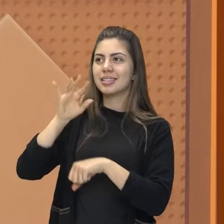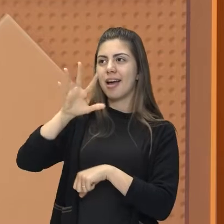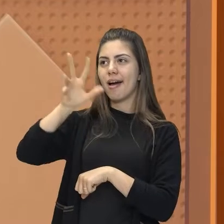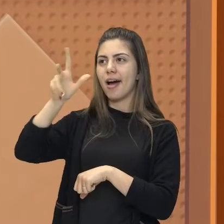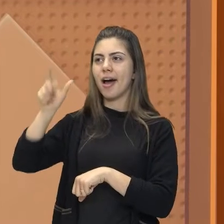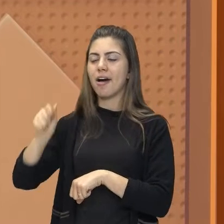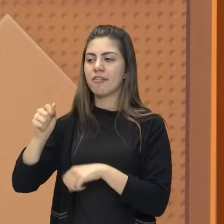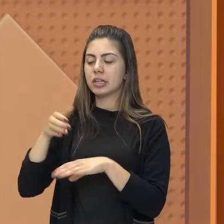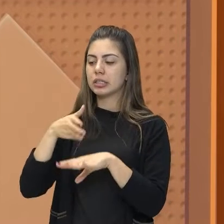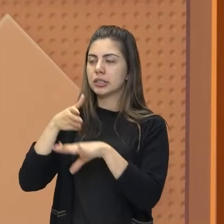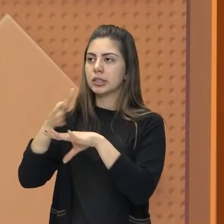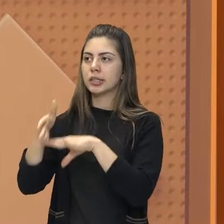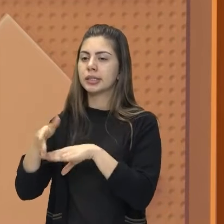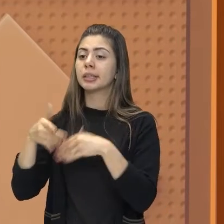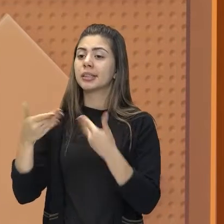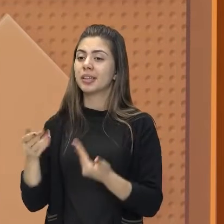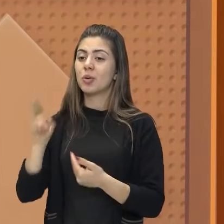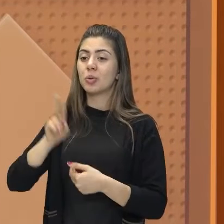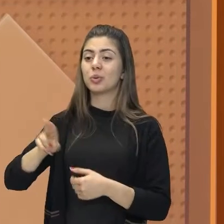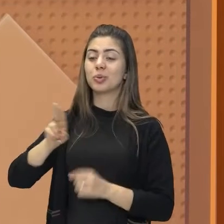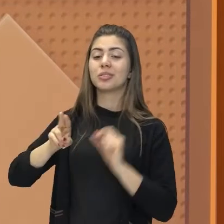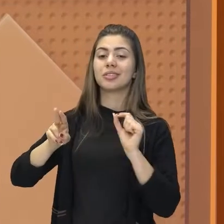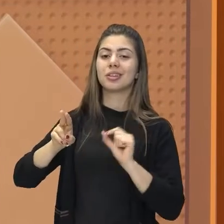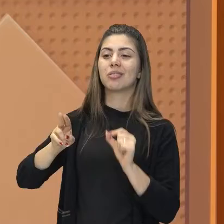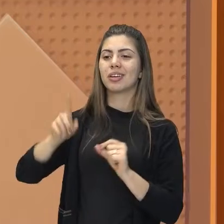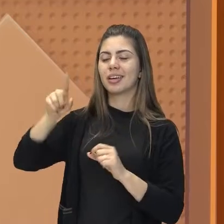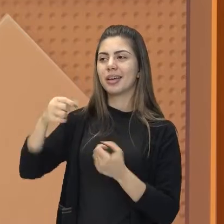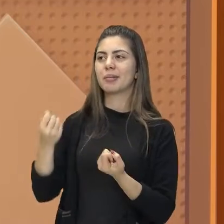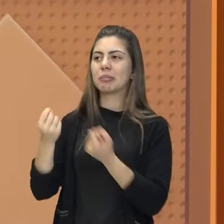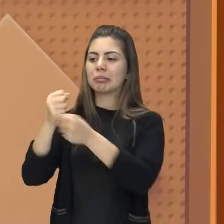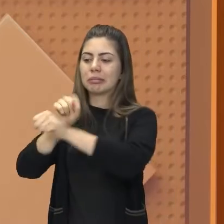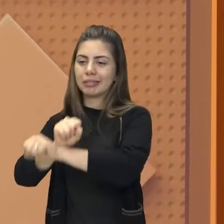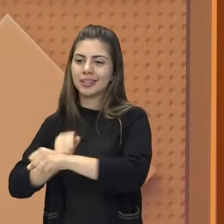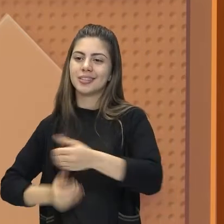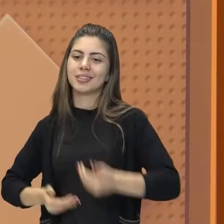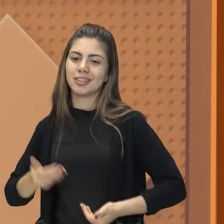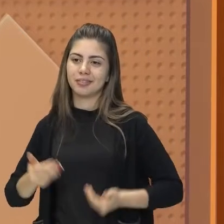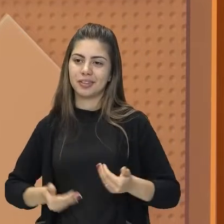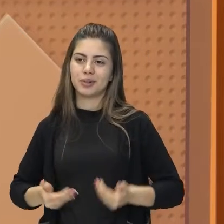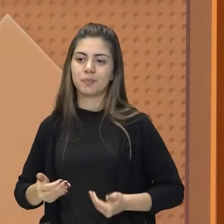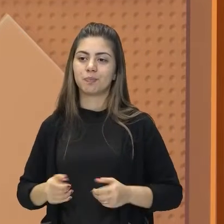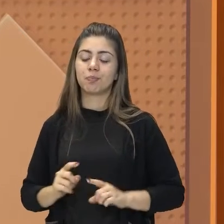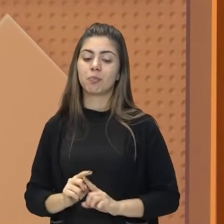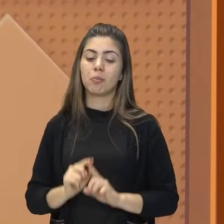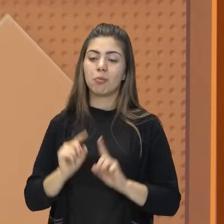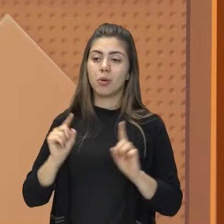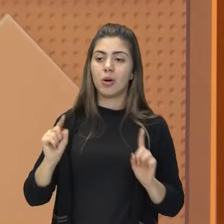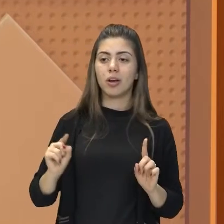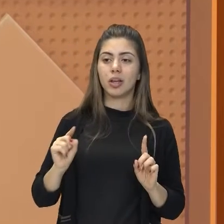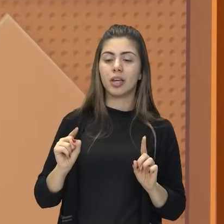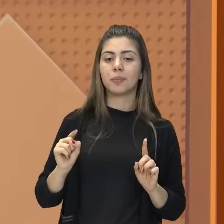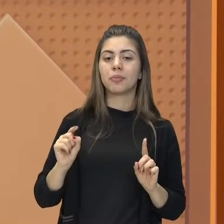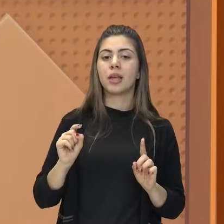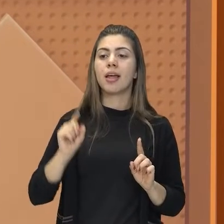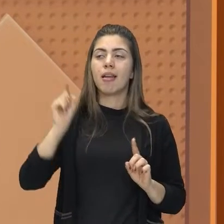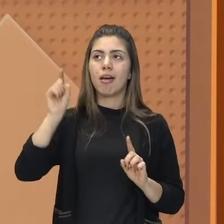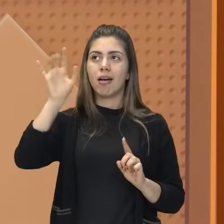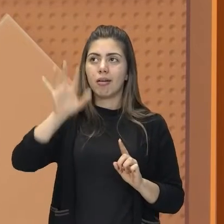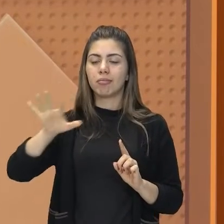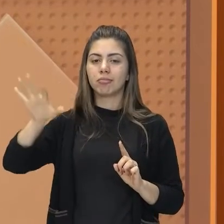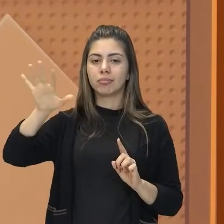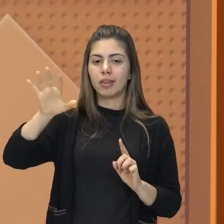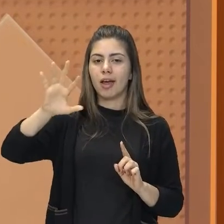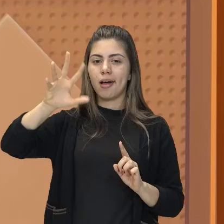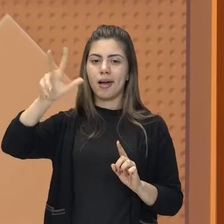do mecanismo da escravidão que já era utilizado na África. No entanto, a escravidão praticada no continente africano